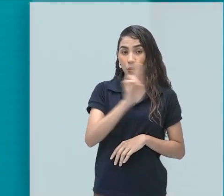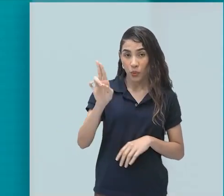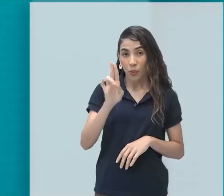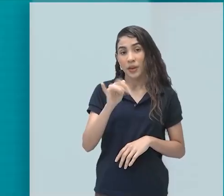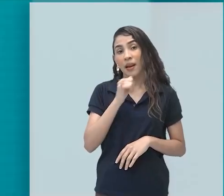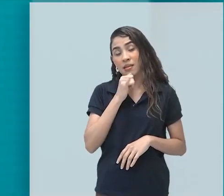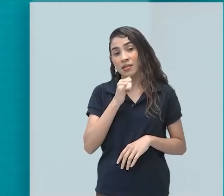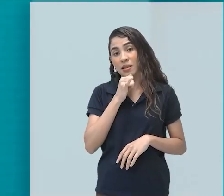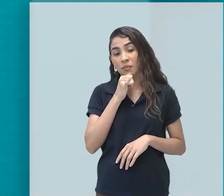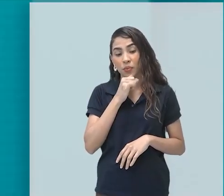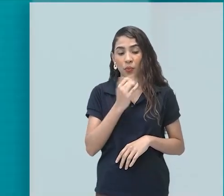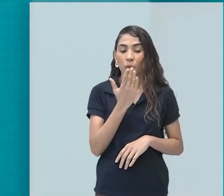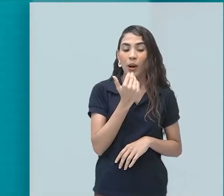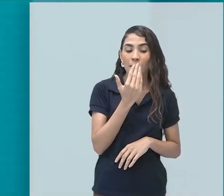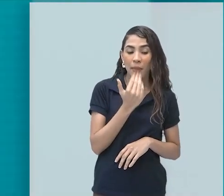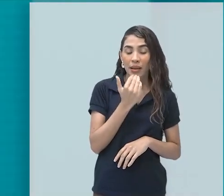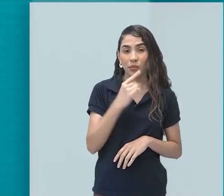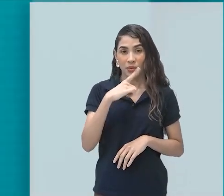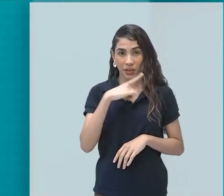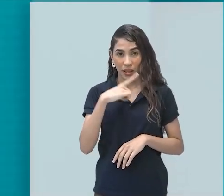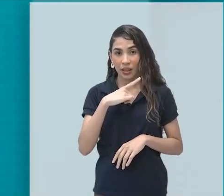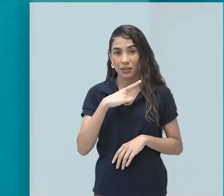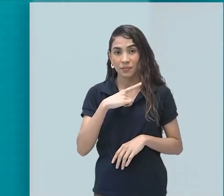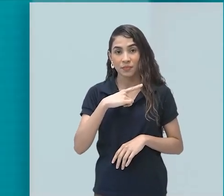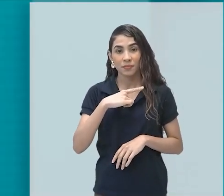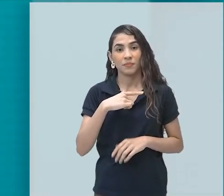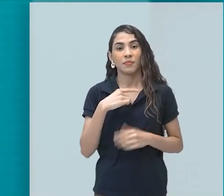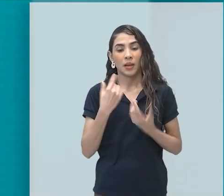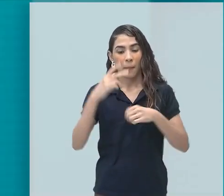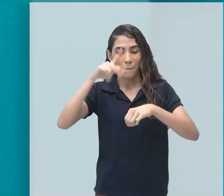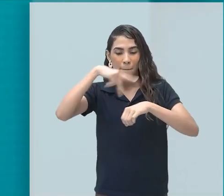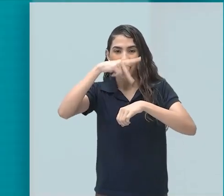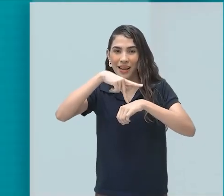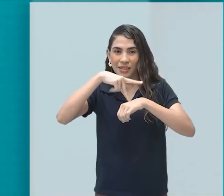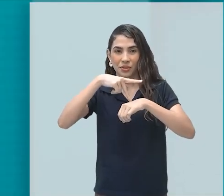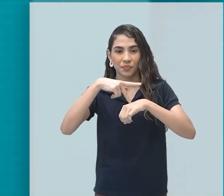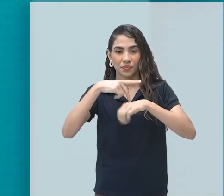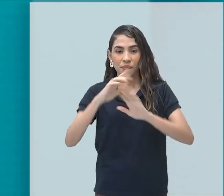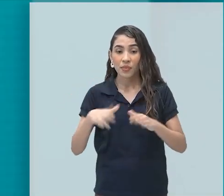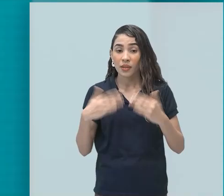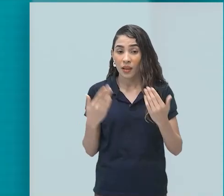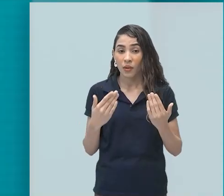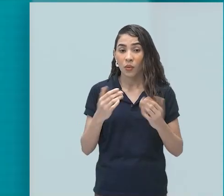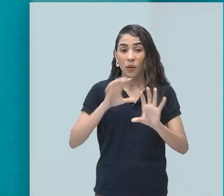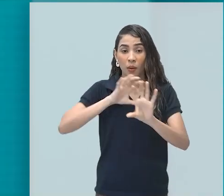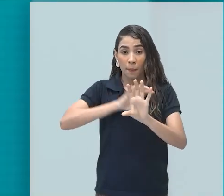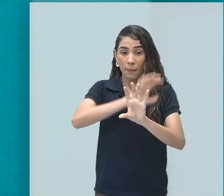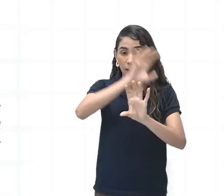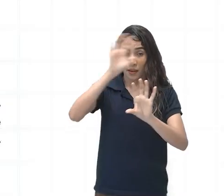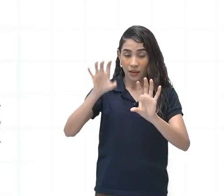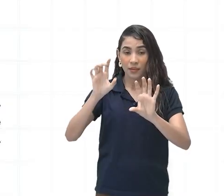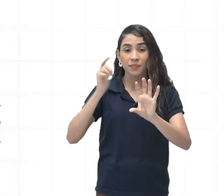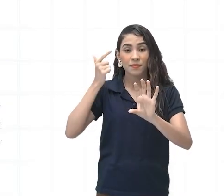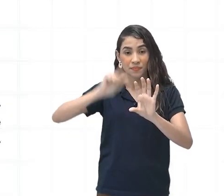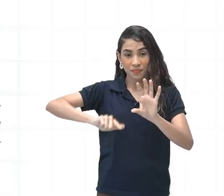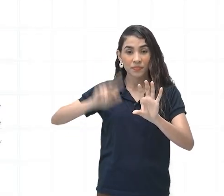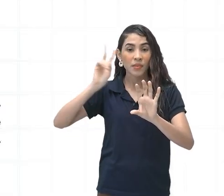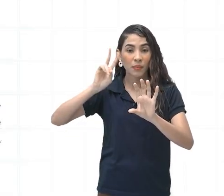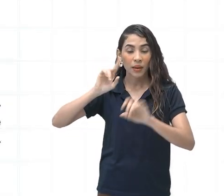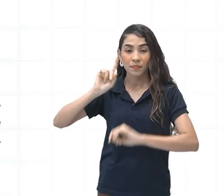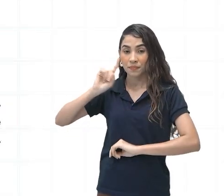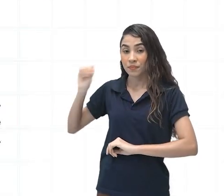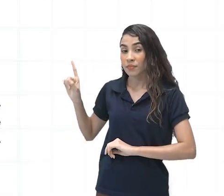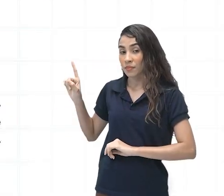que um alimento tem ao longo do país, não é? Então, nosso mapa, vamos recuperar o nosso mapa no